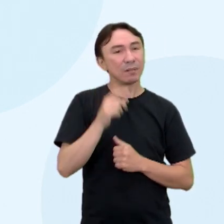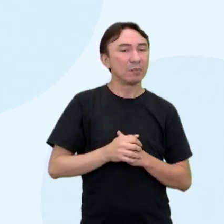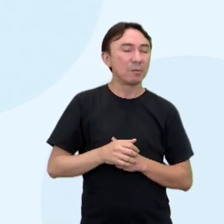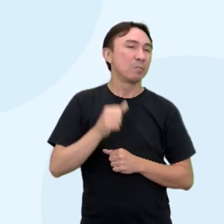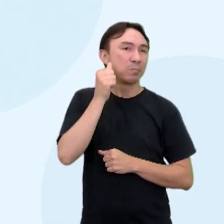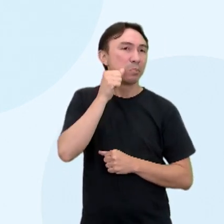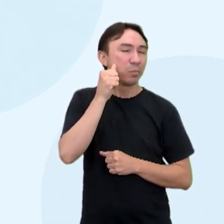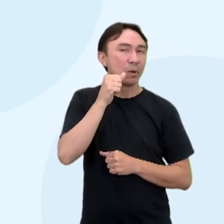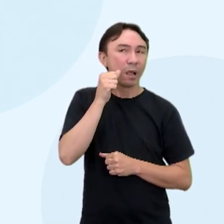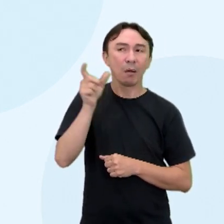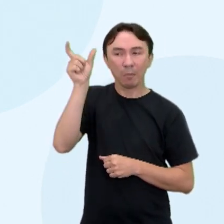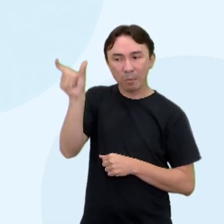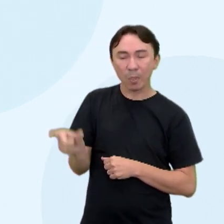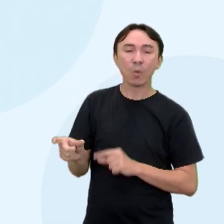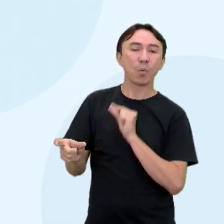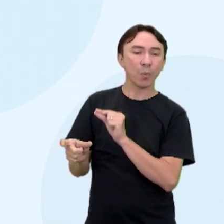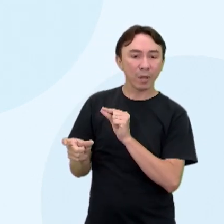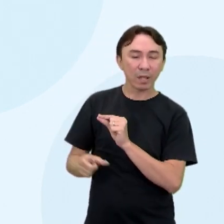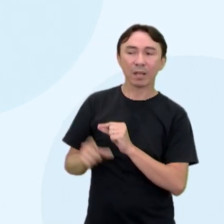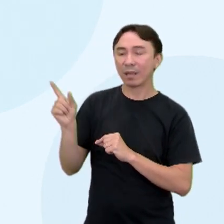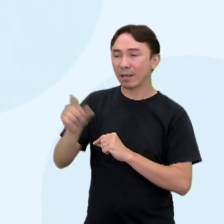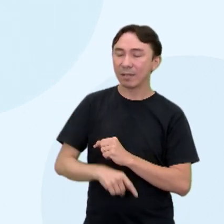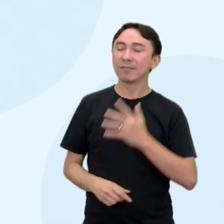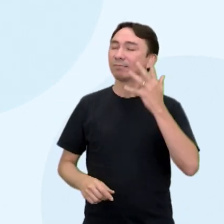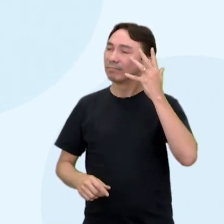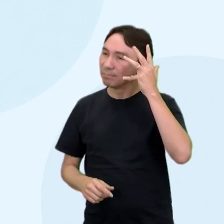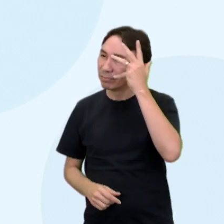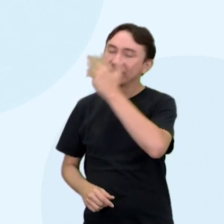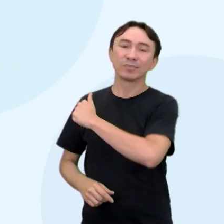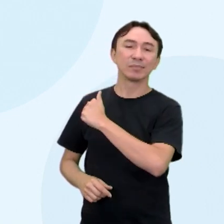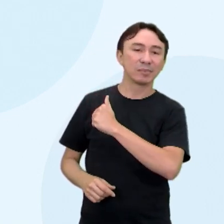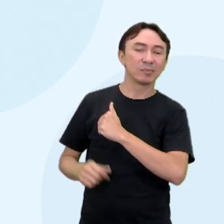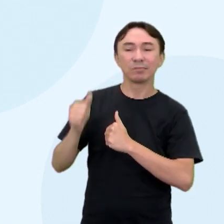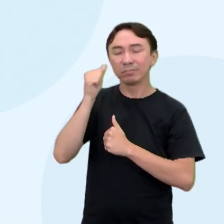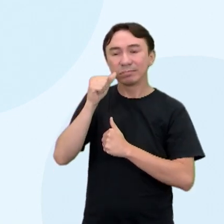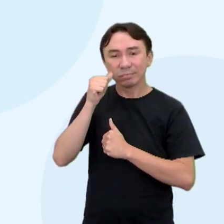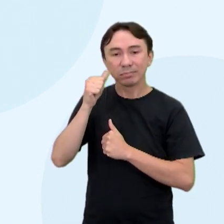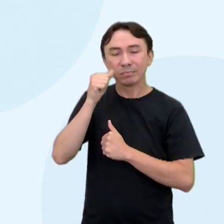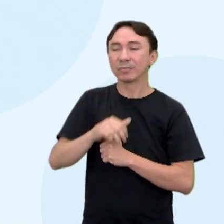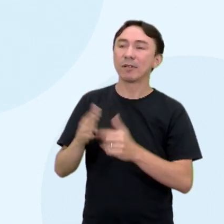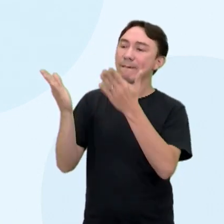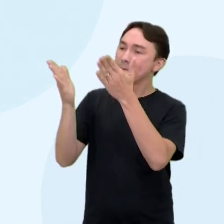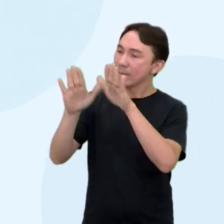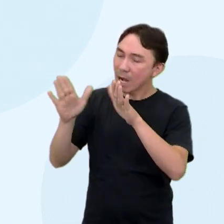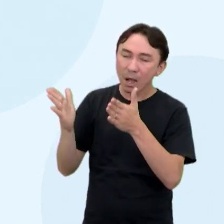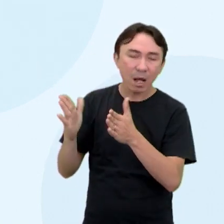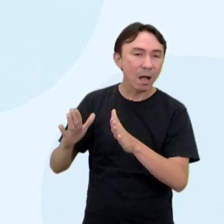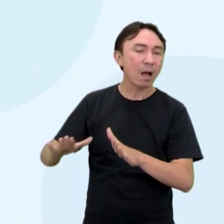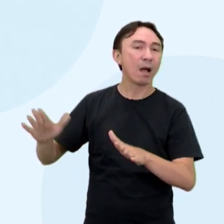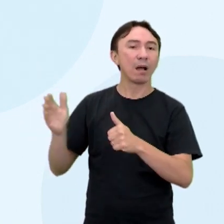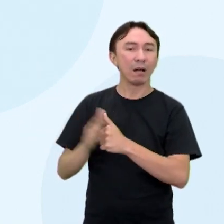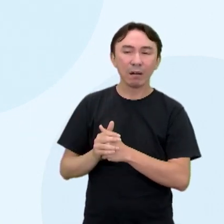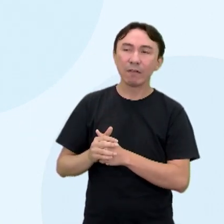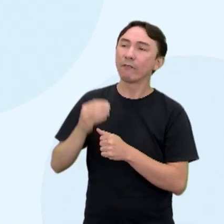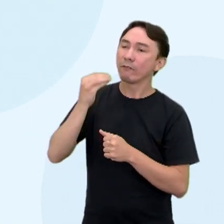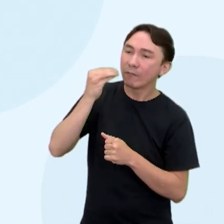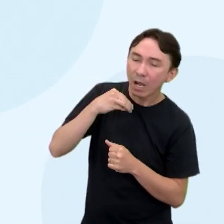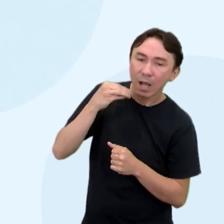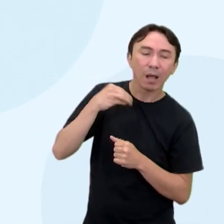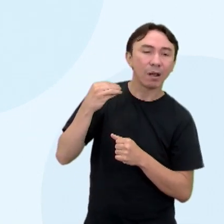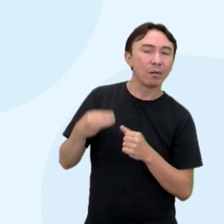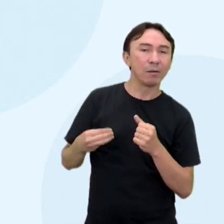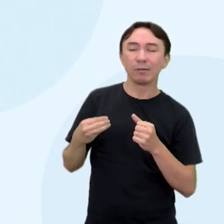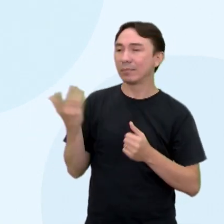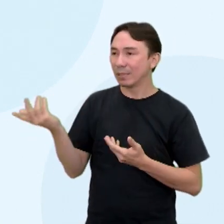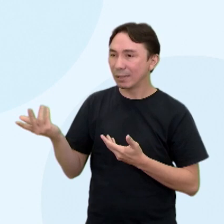recatada do lar, né? É ser linda, feminina, maternal, cuidar dos filhos, cuidar da casa, delicada, meiga, frágil, né?